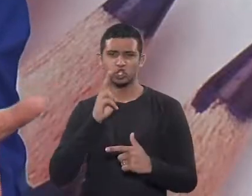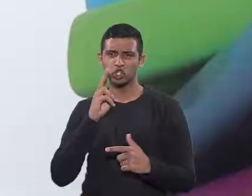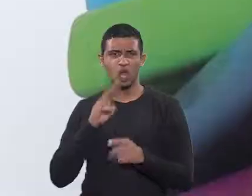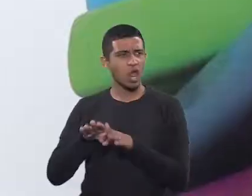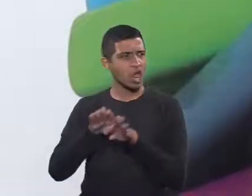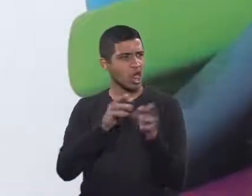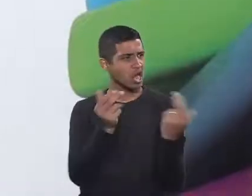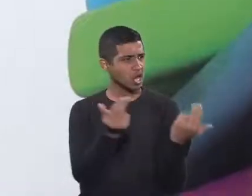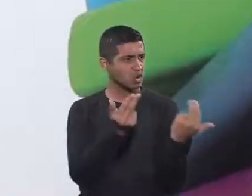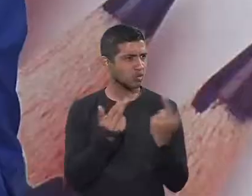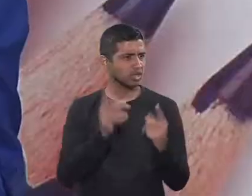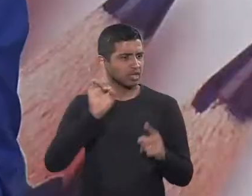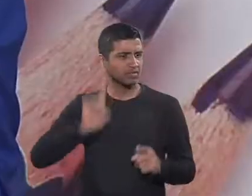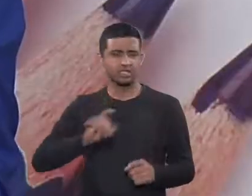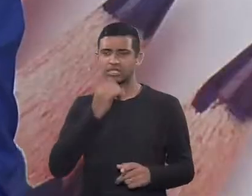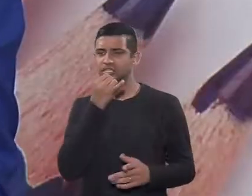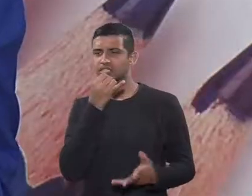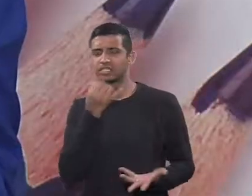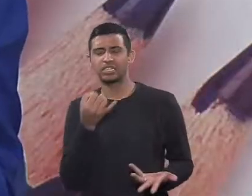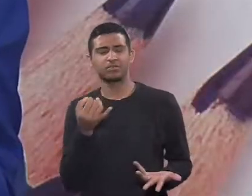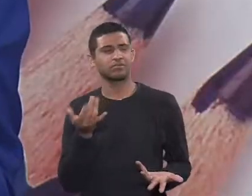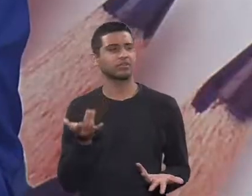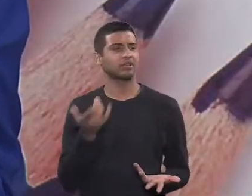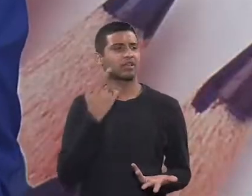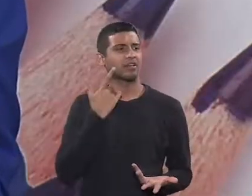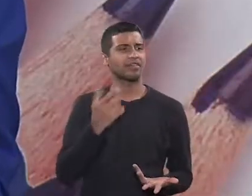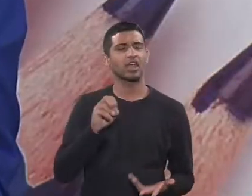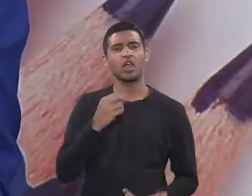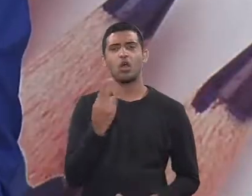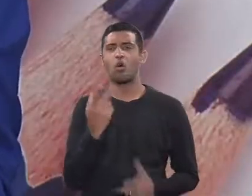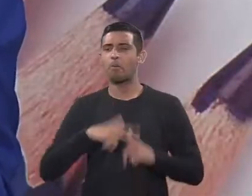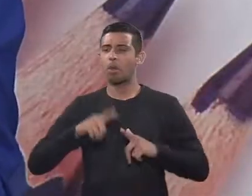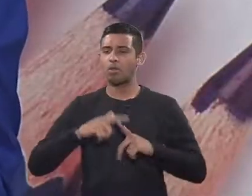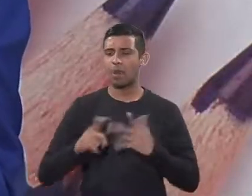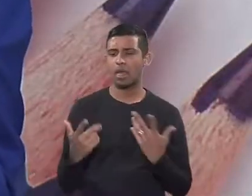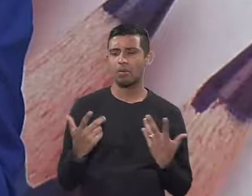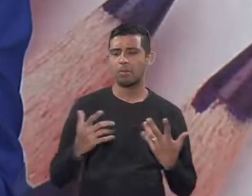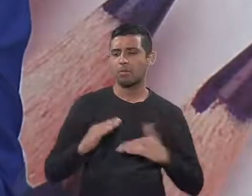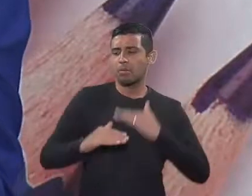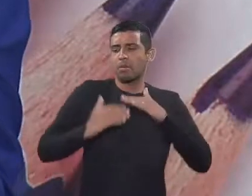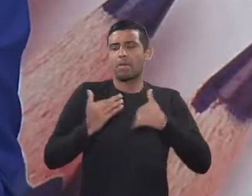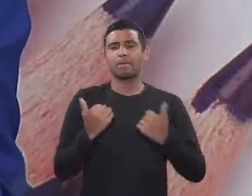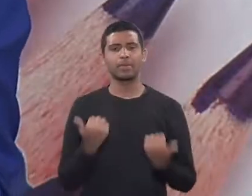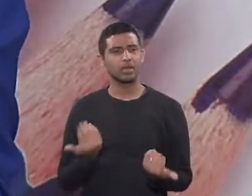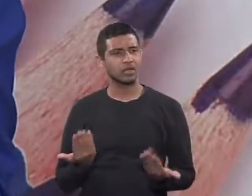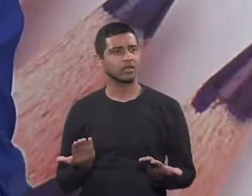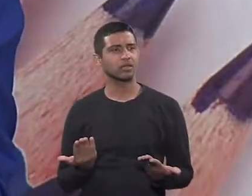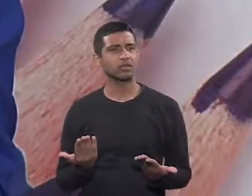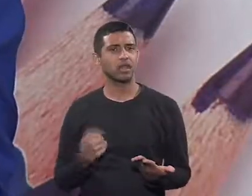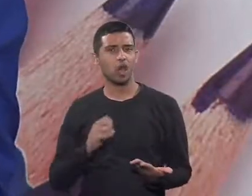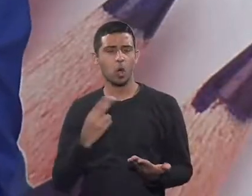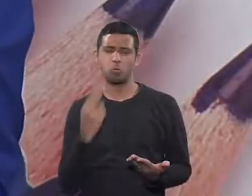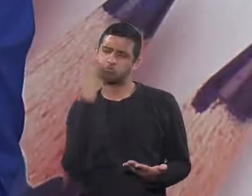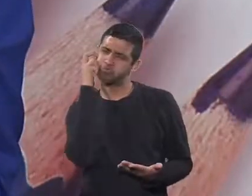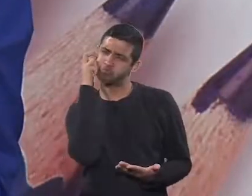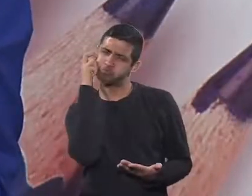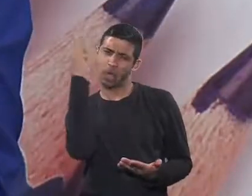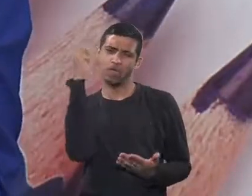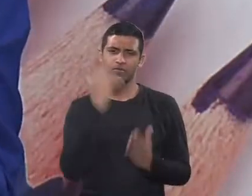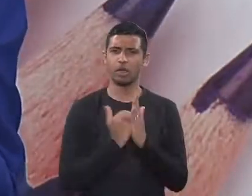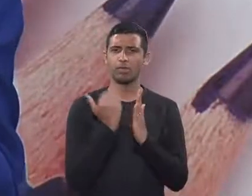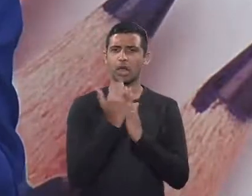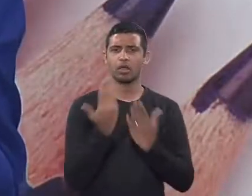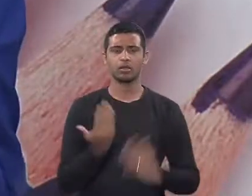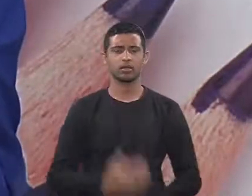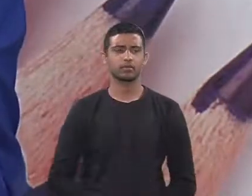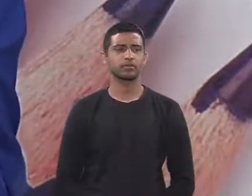Verdade. qualquer tipo de deficiência ou transtorno global de desenvolvimento ou superdotação.